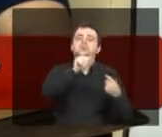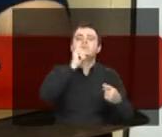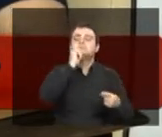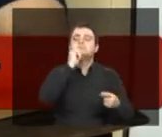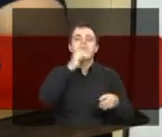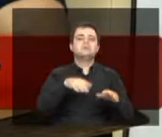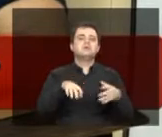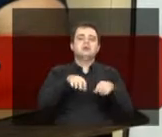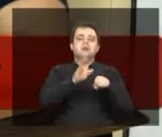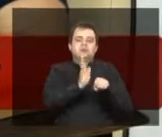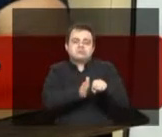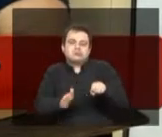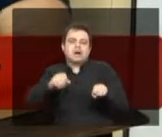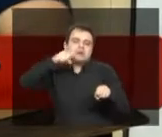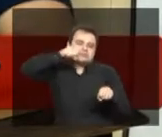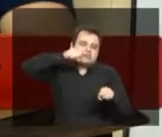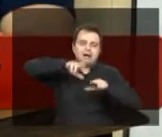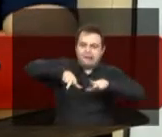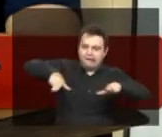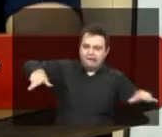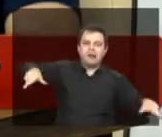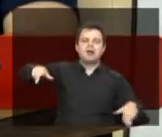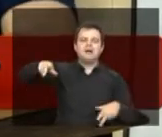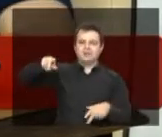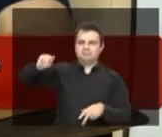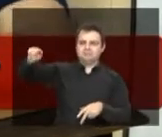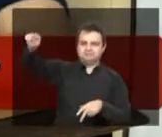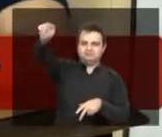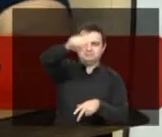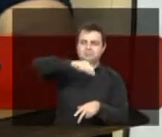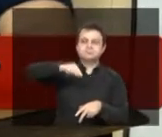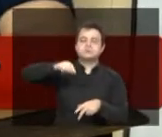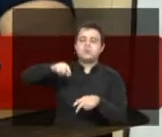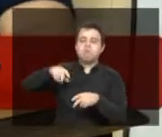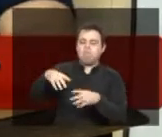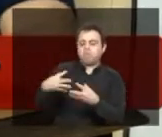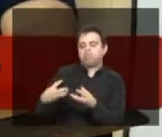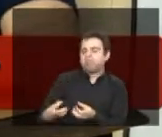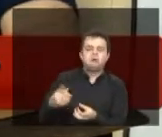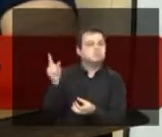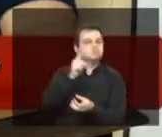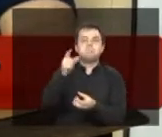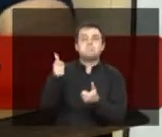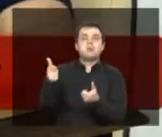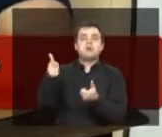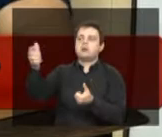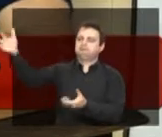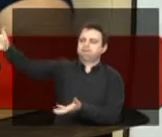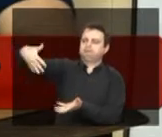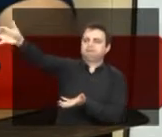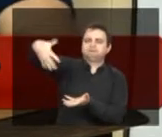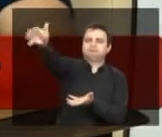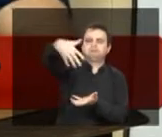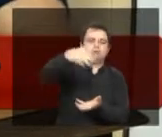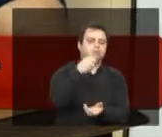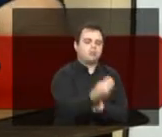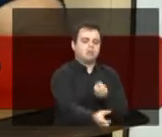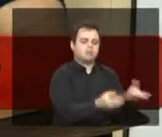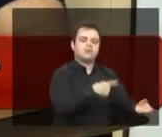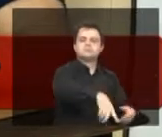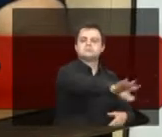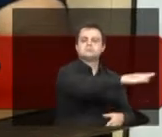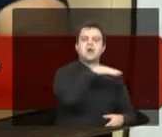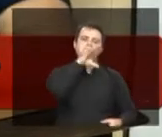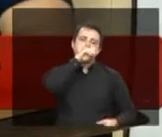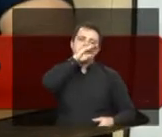de alguns locais públicos, aqueles que são descartados, não estragados, e era para destinar para os patos e